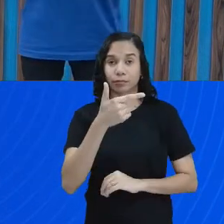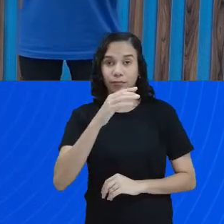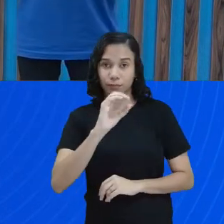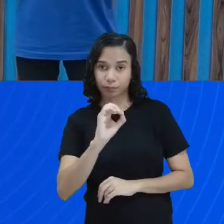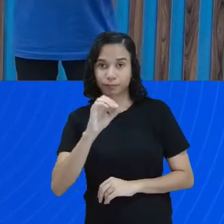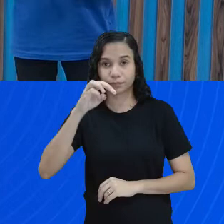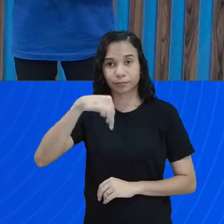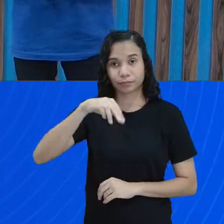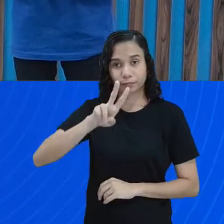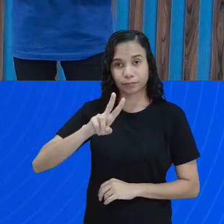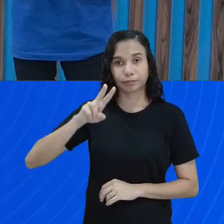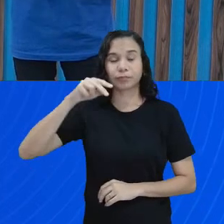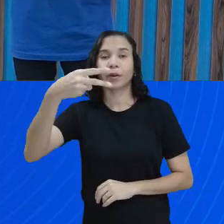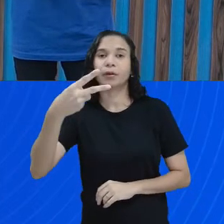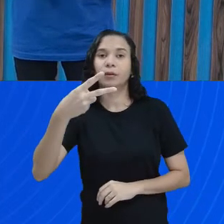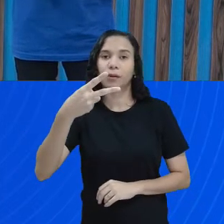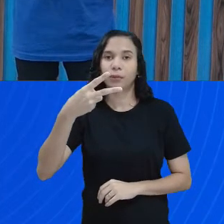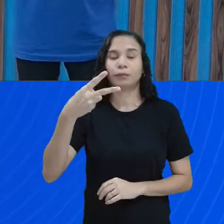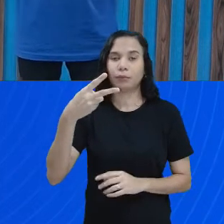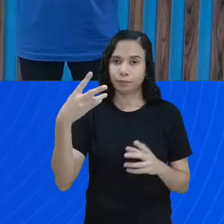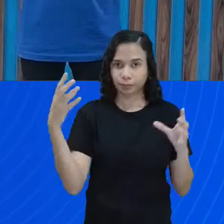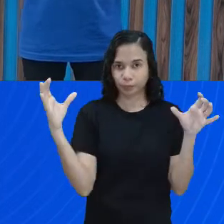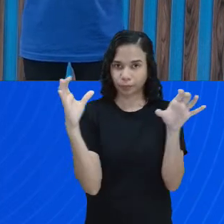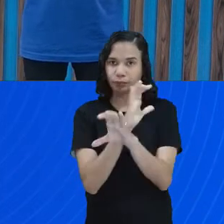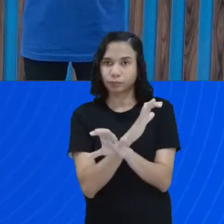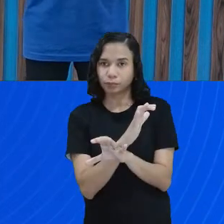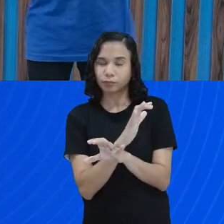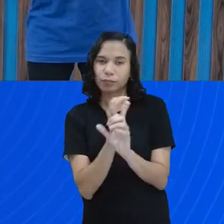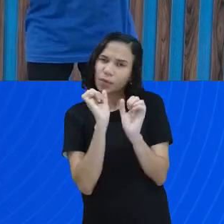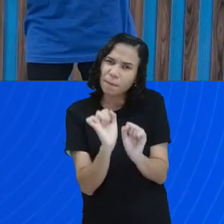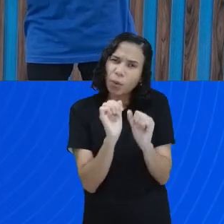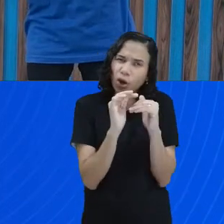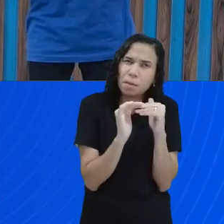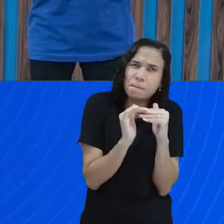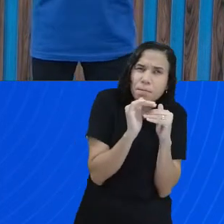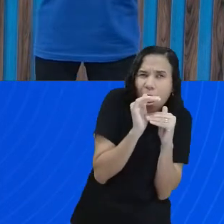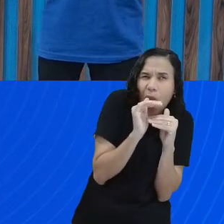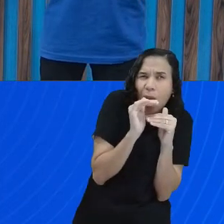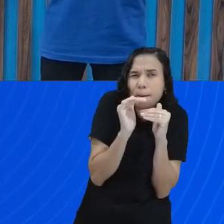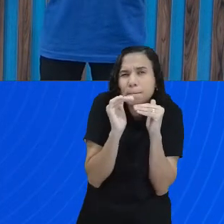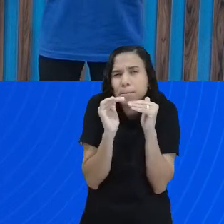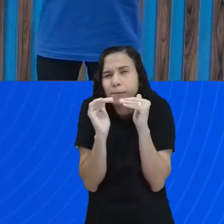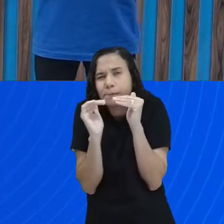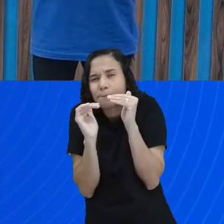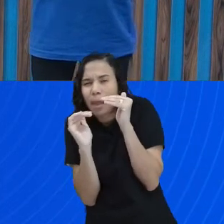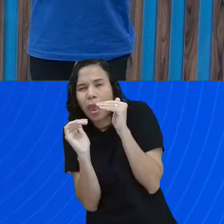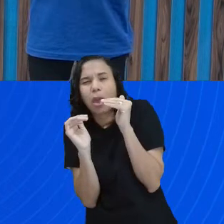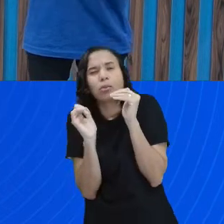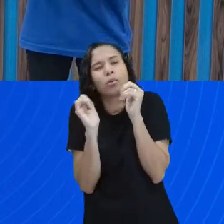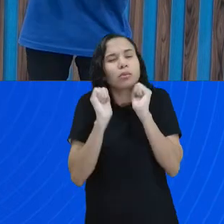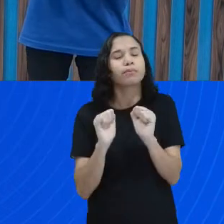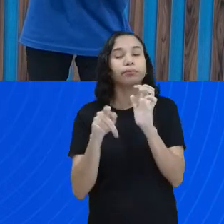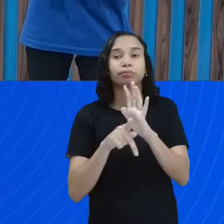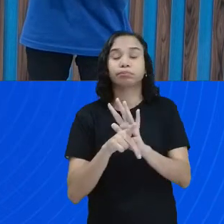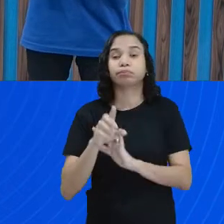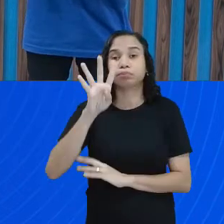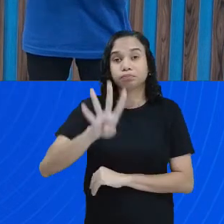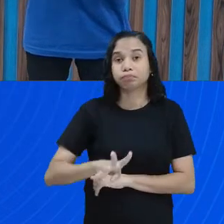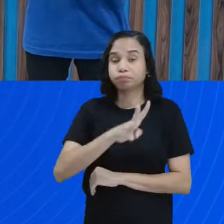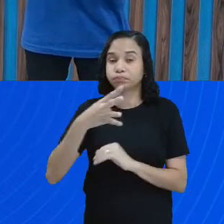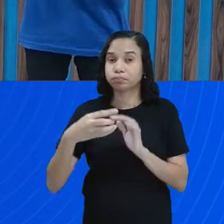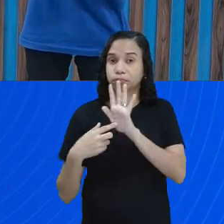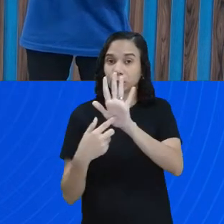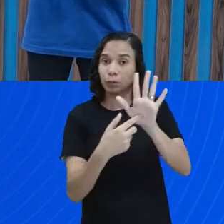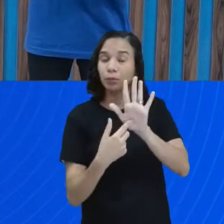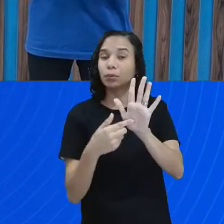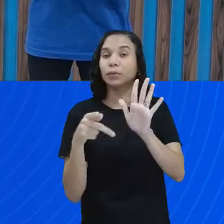20 quadradinhos completos, aproximadamente. Pode ser um pouquinho mais, um pouquinho menos. Então, você vê que a malha quadriculada nos